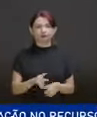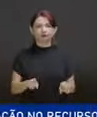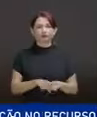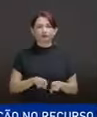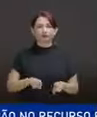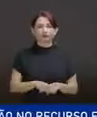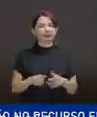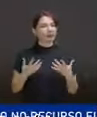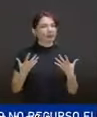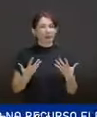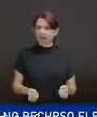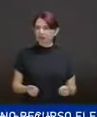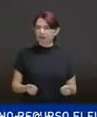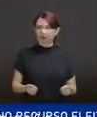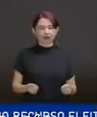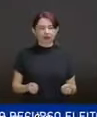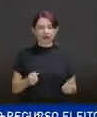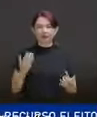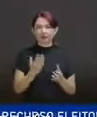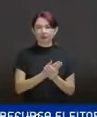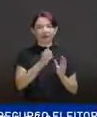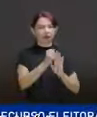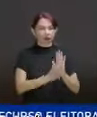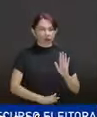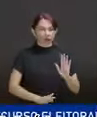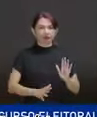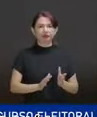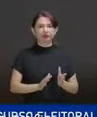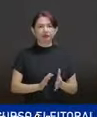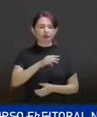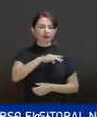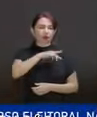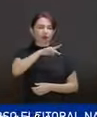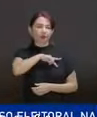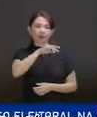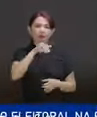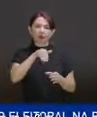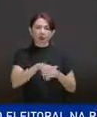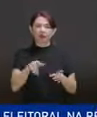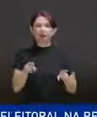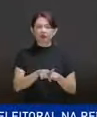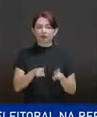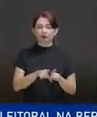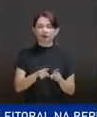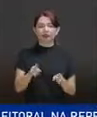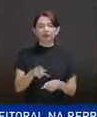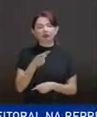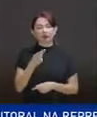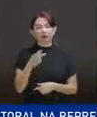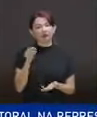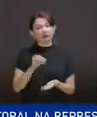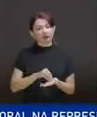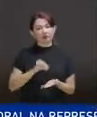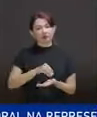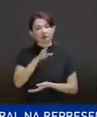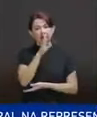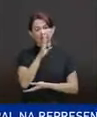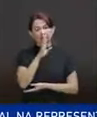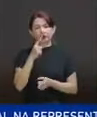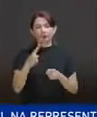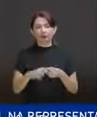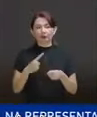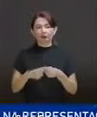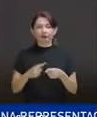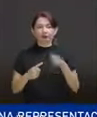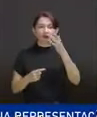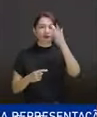subsidiariamente Embargo de não declaração do acolhimento dos recurso embargos. eleitoral na representação O especial, Ministério número do Público processo Eleitoral apontou a ausência de omissão, 06043-40 pois a tese de